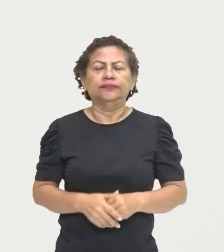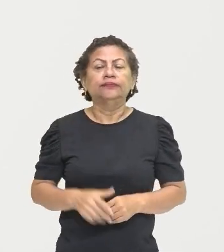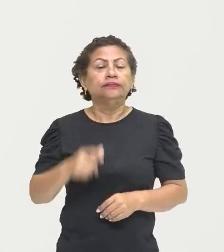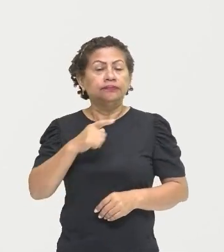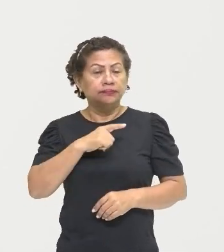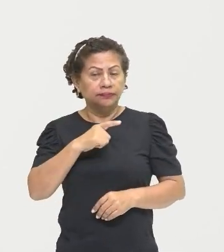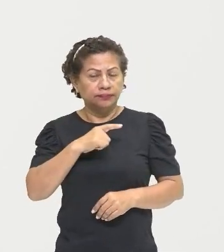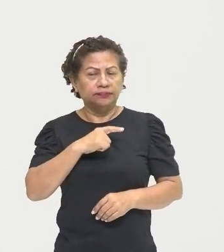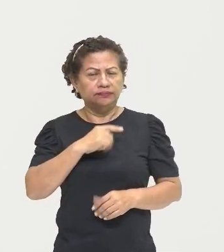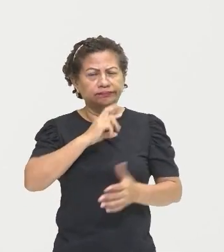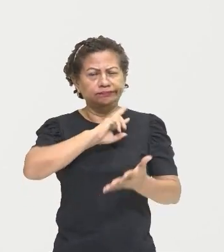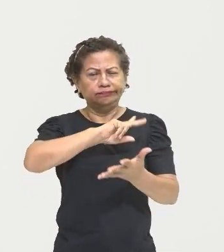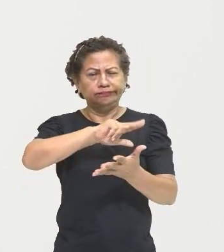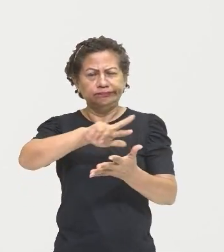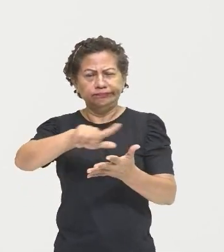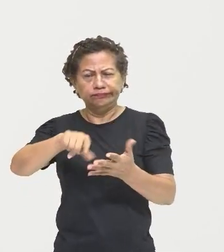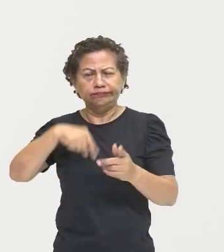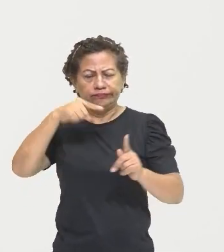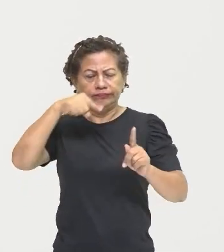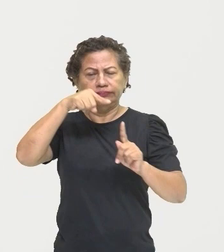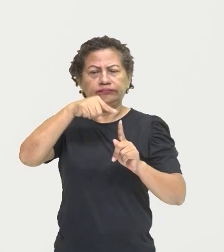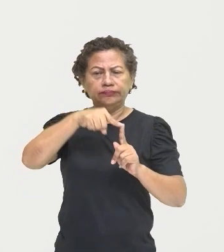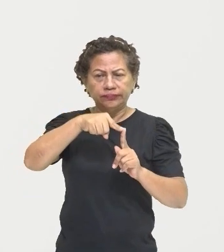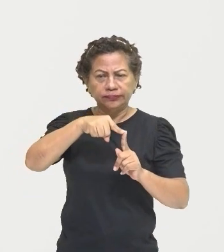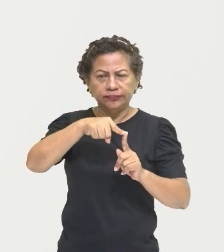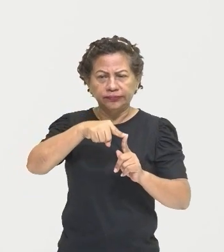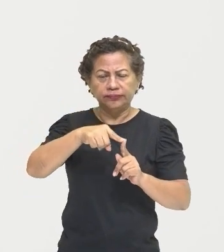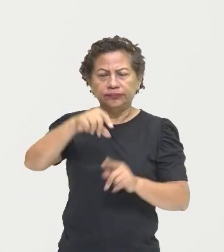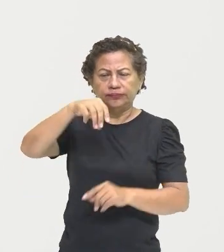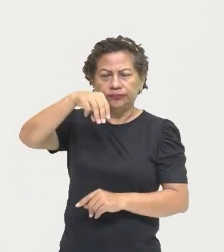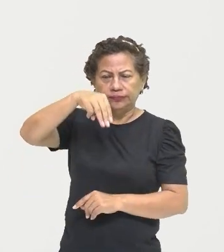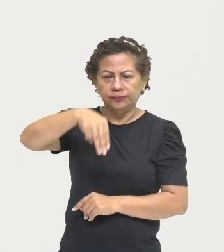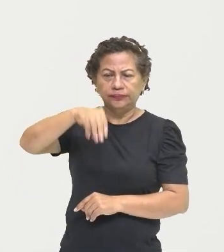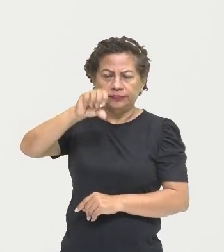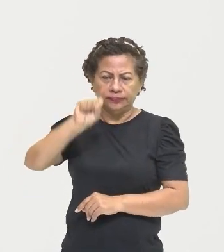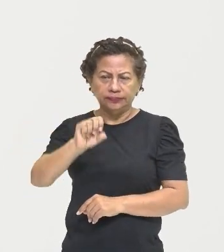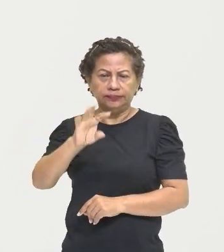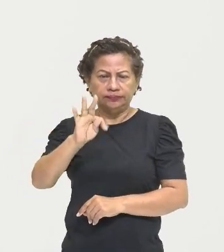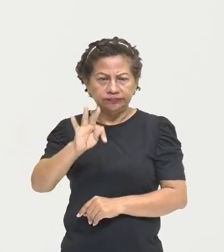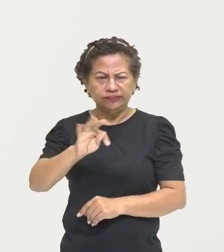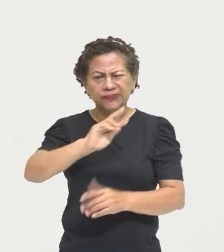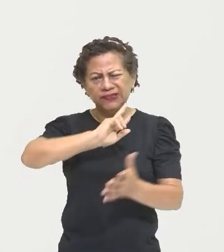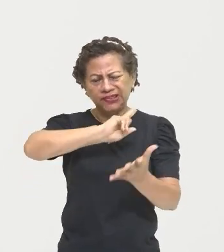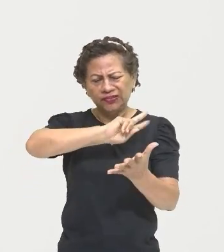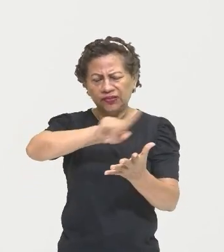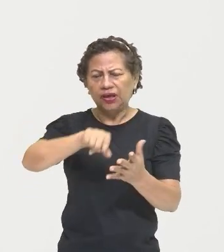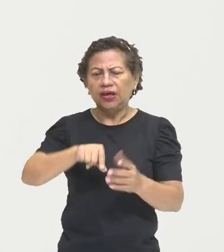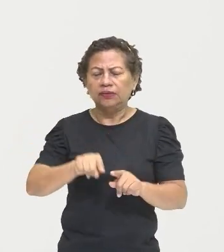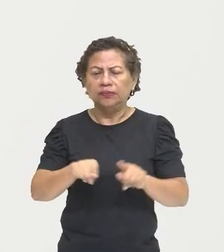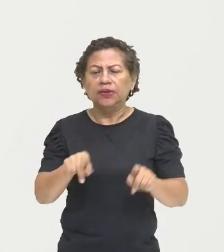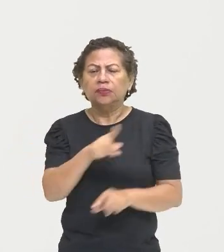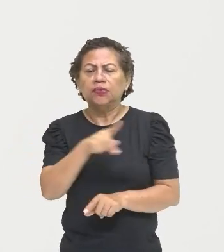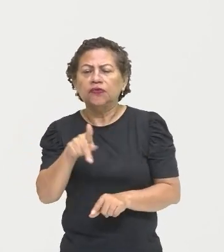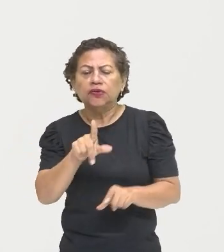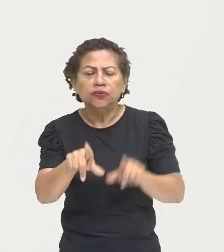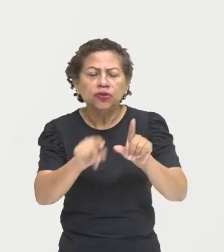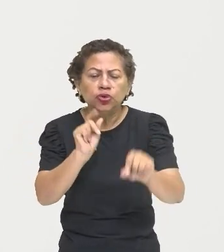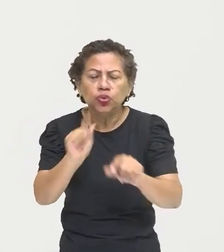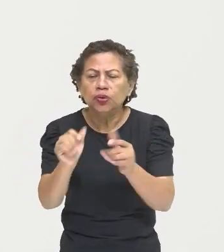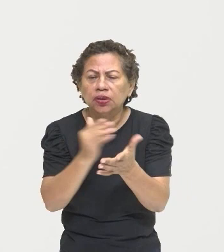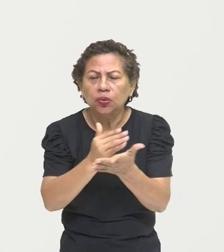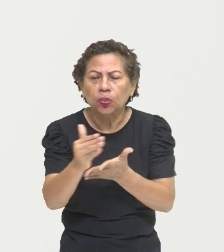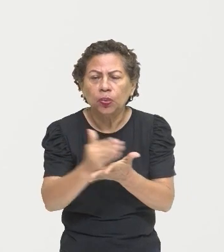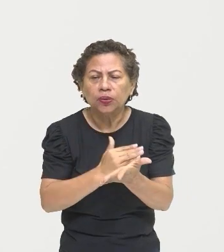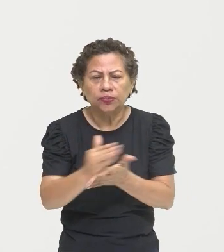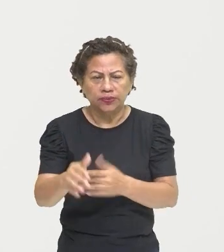dos mais importantes, tá certo? Claro, turma, tem mais. Tem bastante, mas eu escolhi aqui alguns que são mais relevantes. O primeiro,